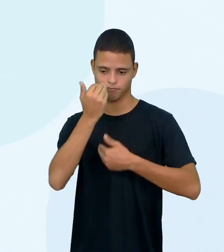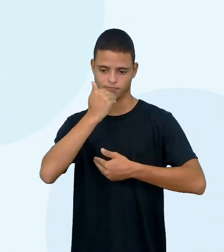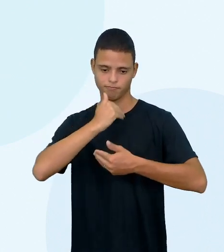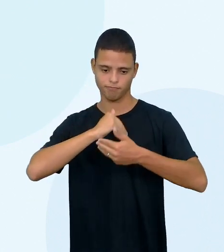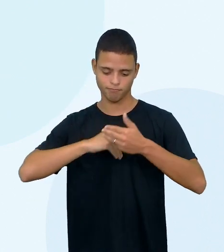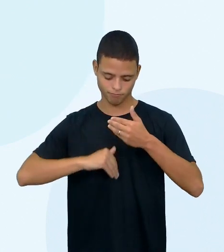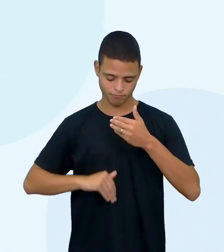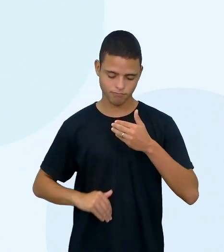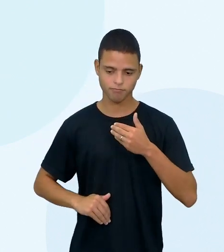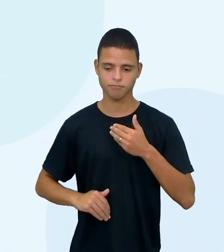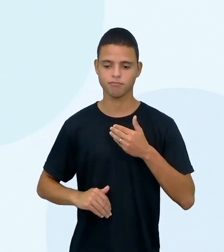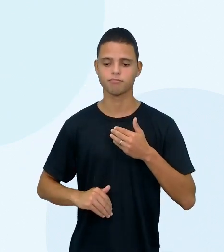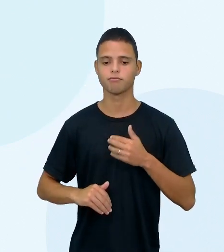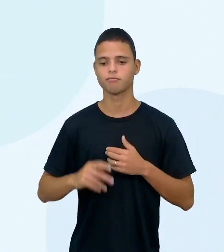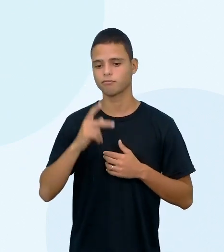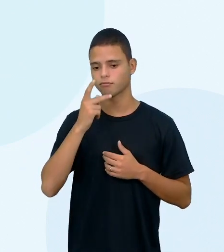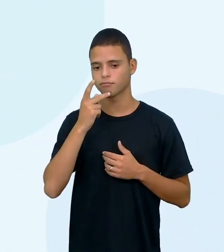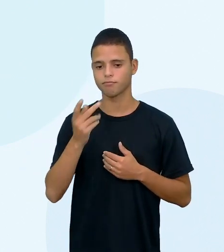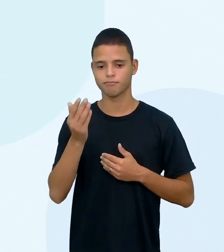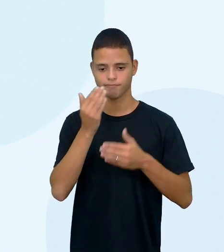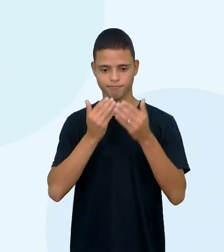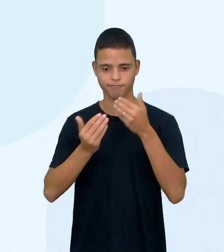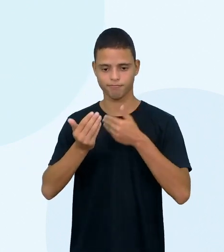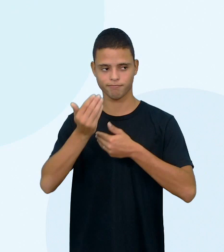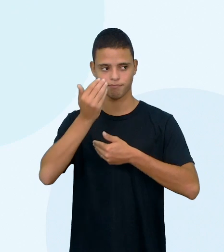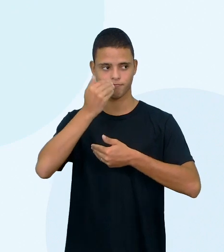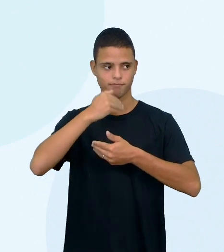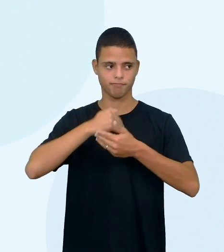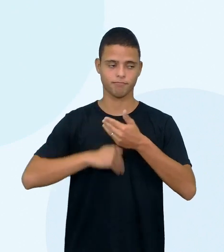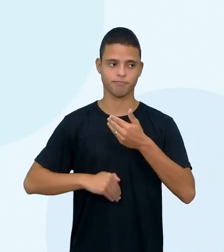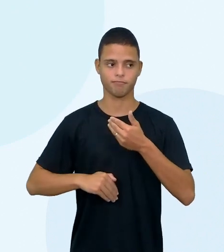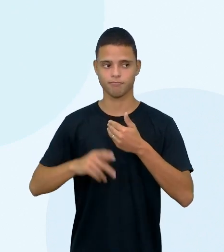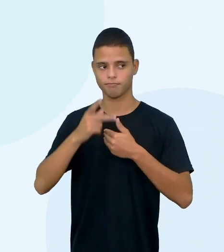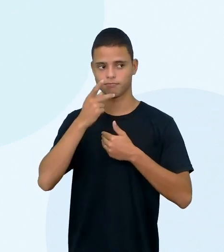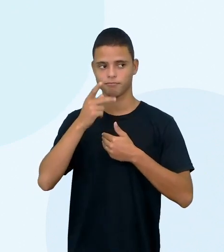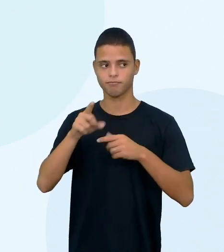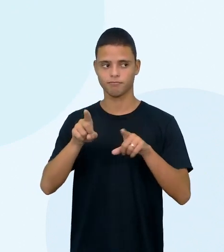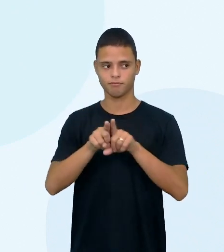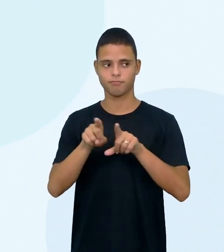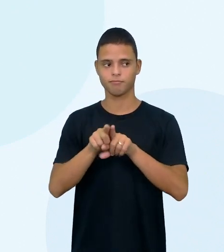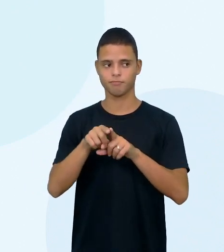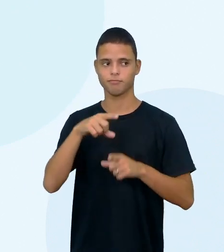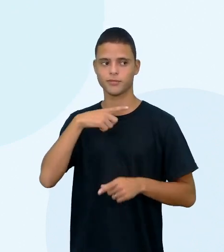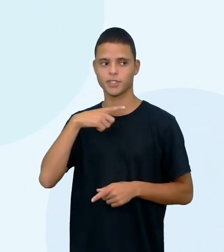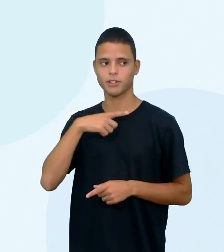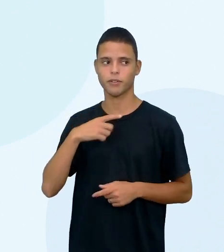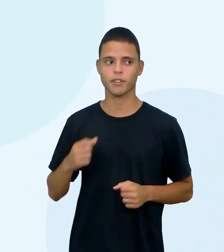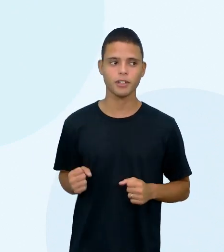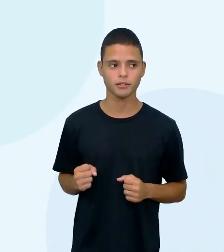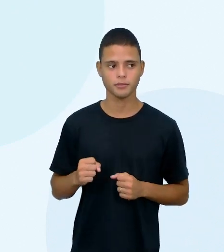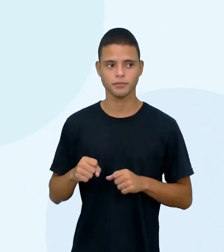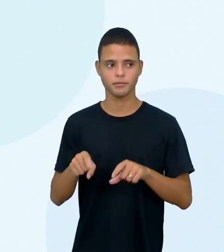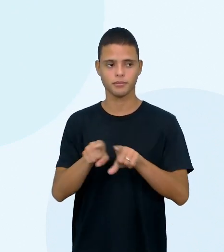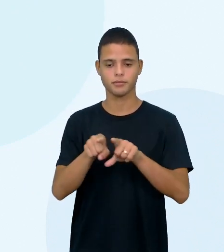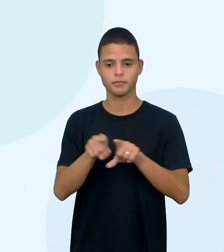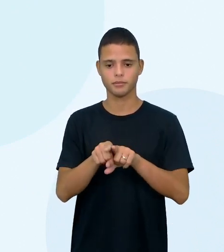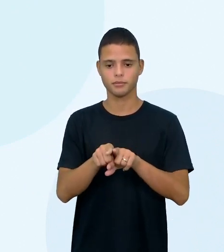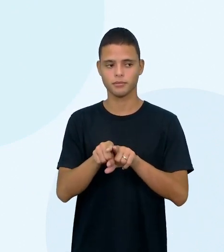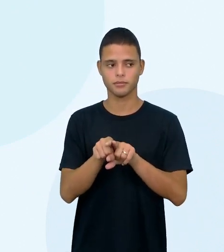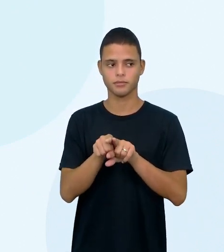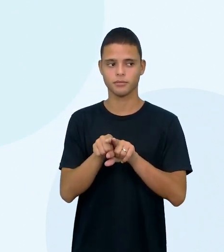fala do tubo digestório, a gente está falando então de um canal que vai atravessar o